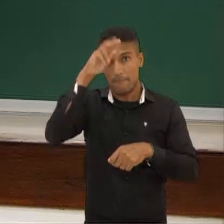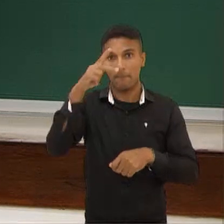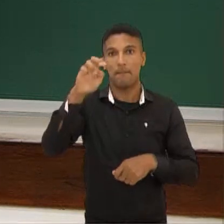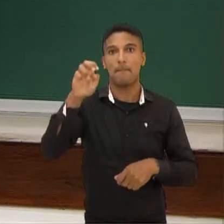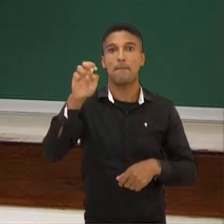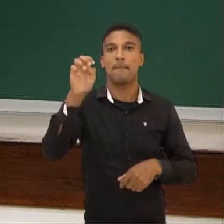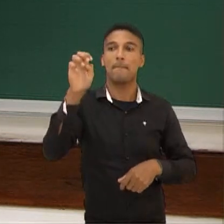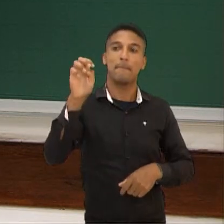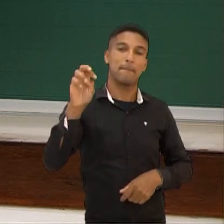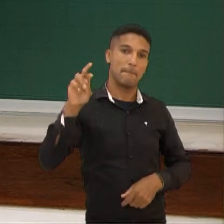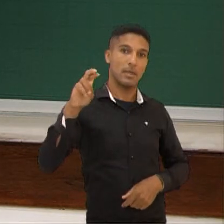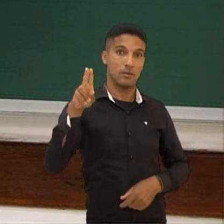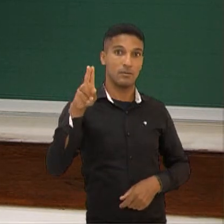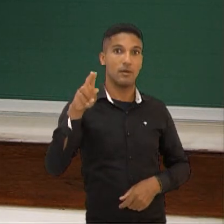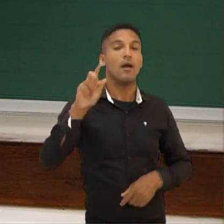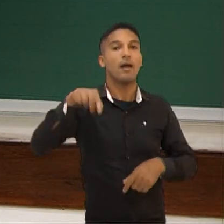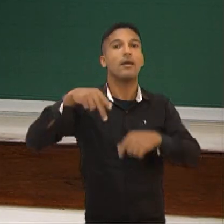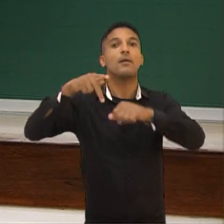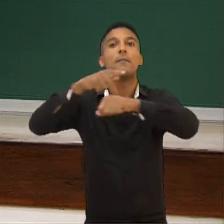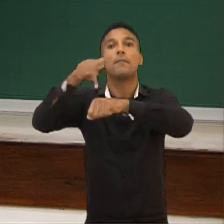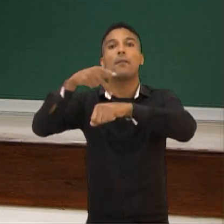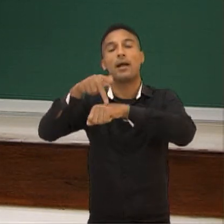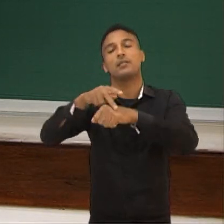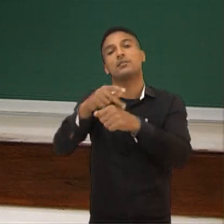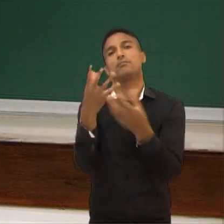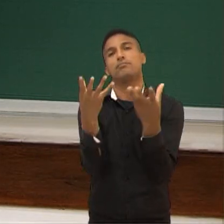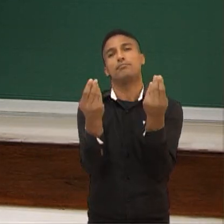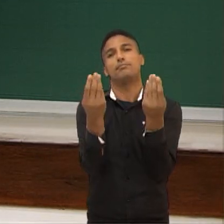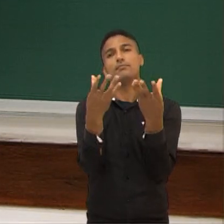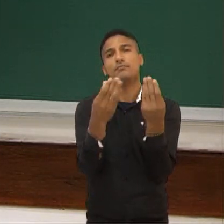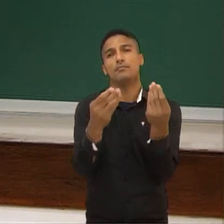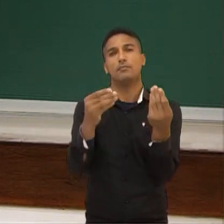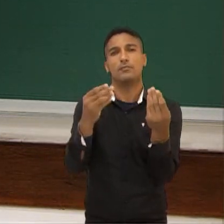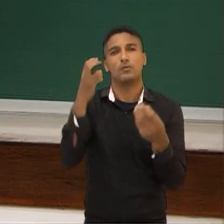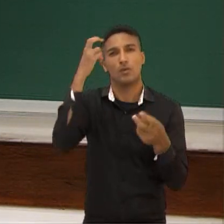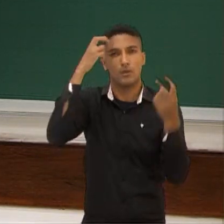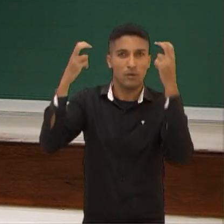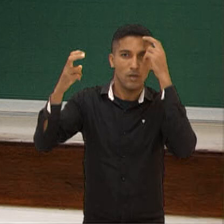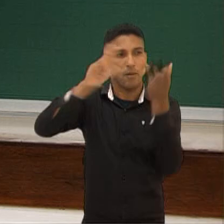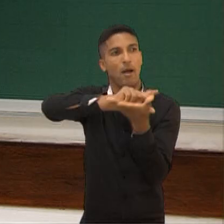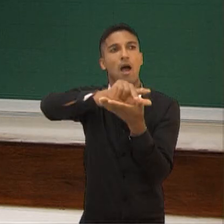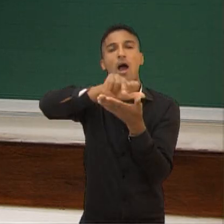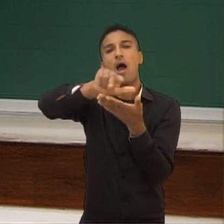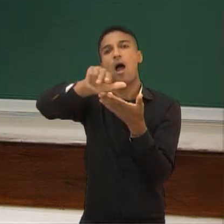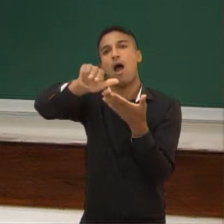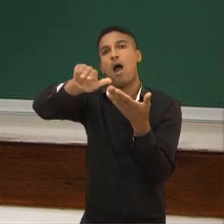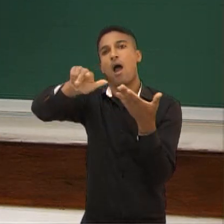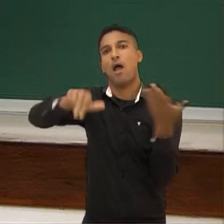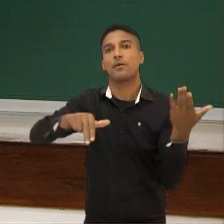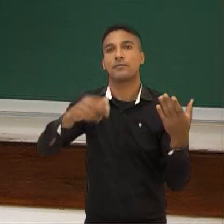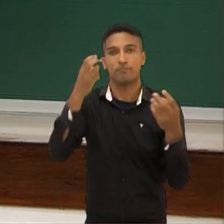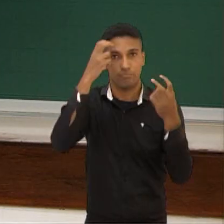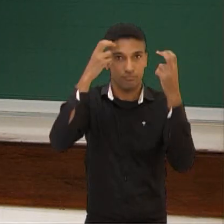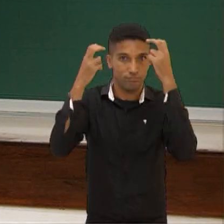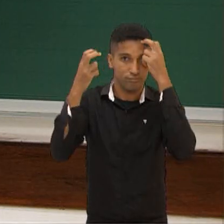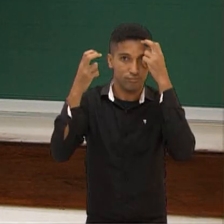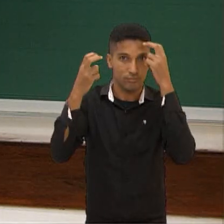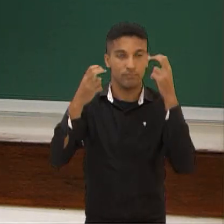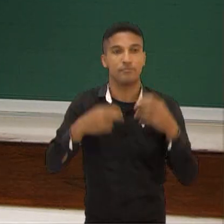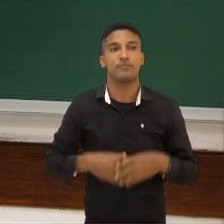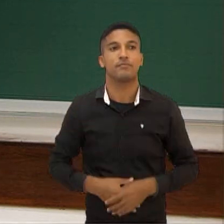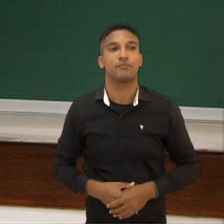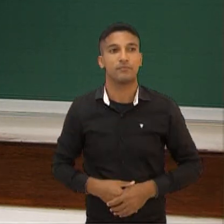identidades, Peru é considerado um país multicultural, né? Letra B. E a 2, provavelmente, ele é um advérbio